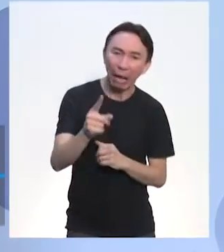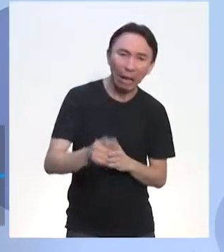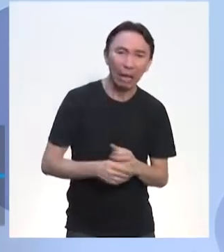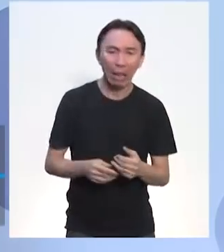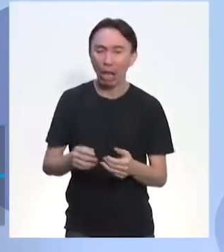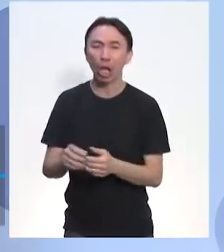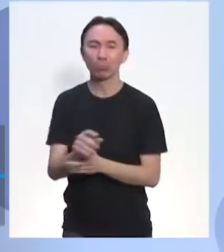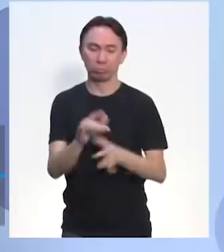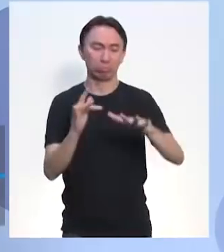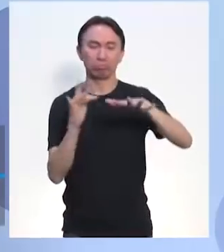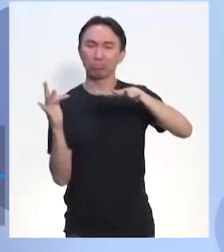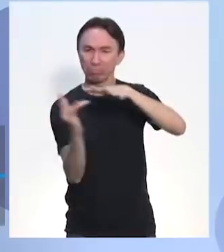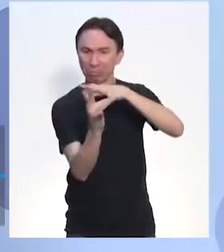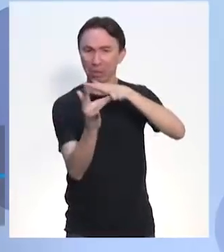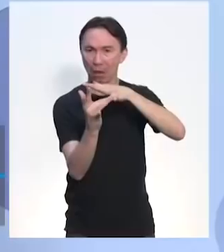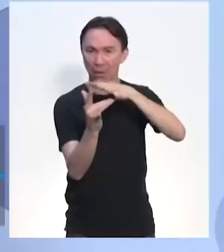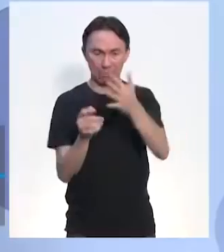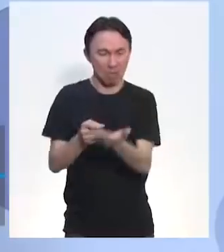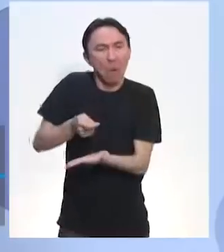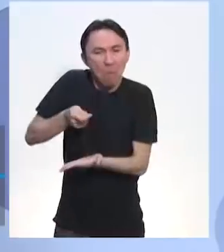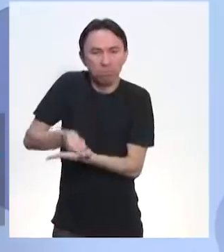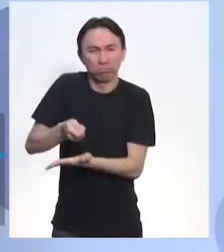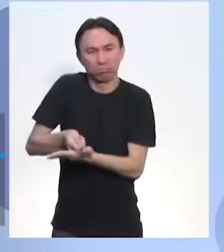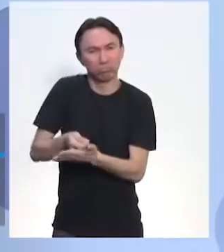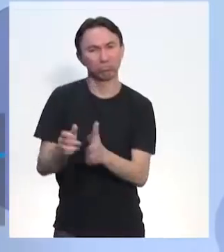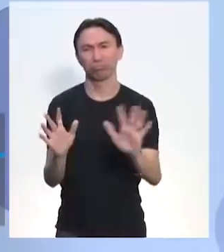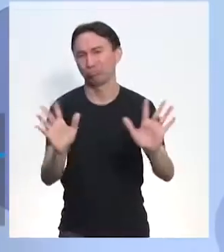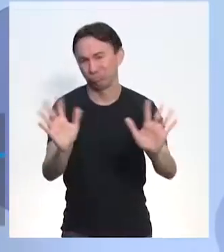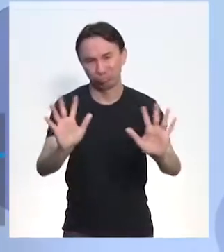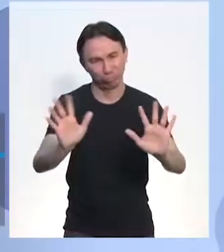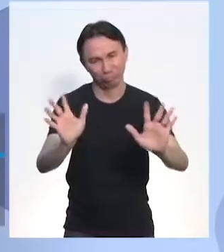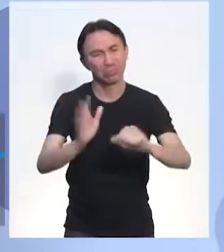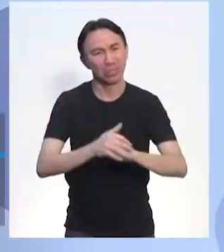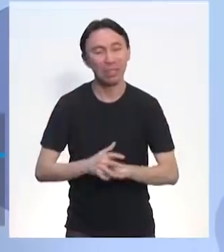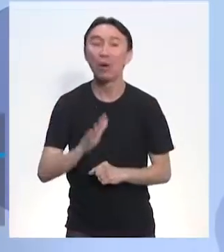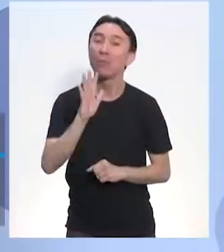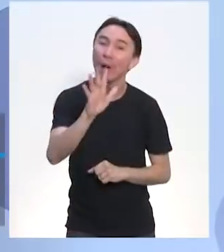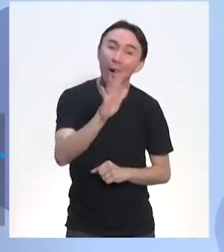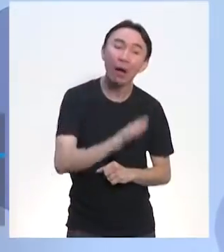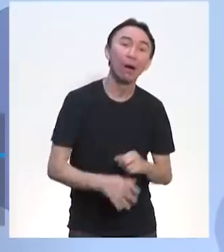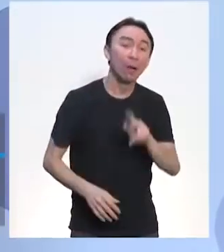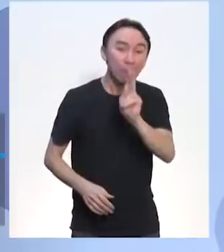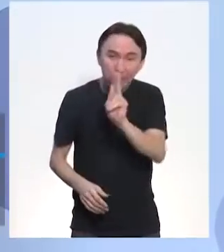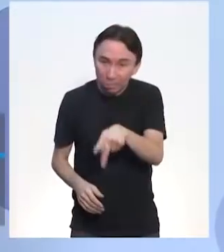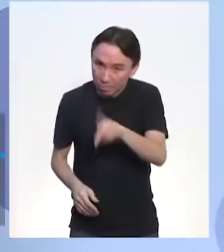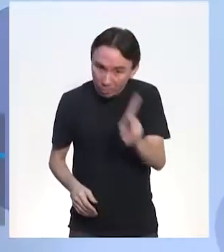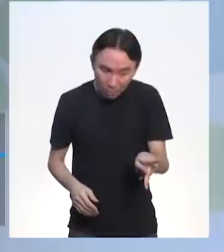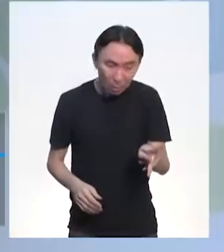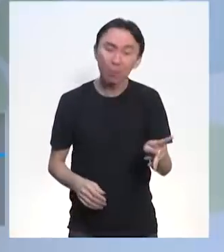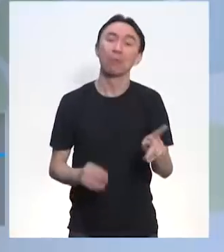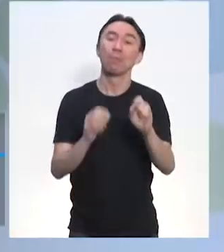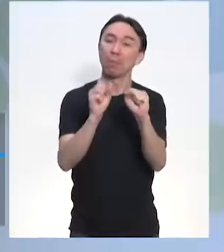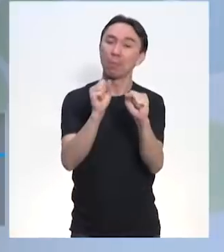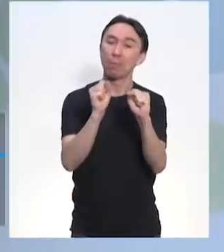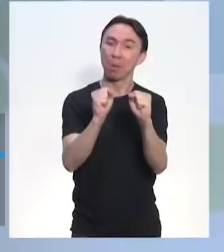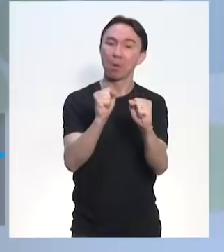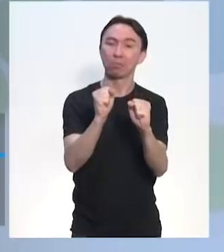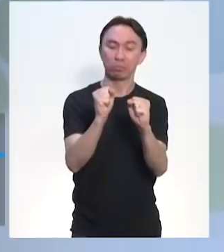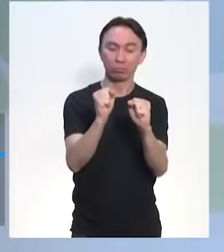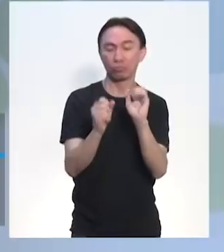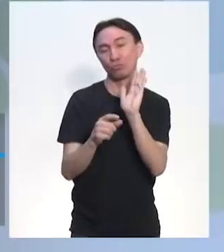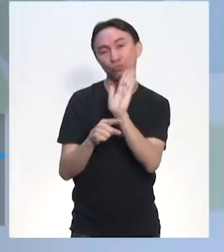social, nada do tipo, a gente sabe disso. Mas aí o professor pode fazer esse meio de campo, né? Isso mesmo. Pode utilizar o Instagram